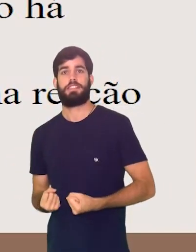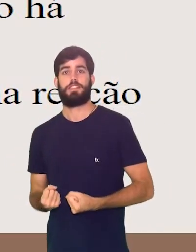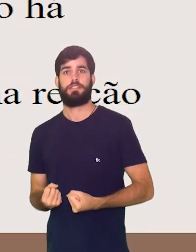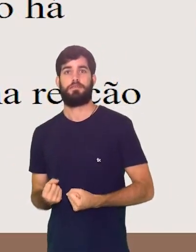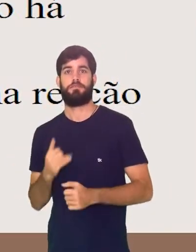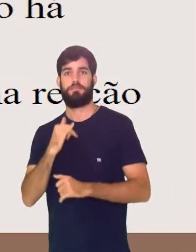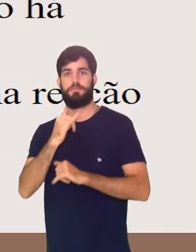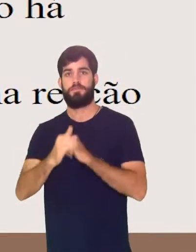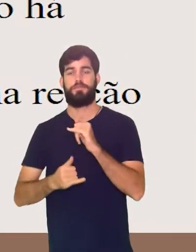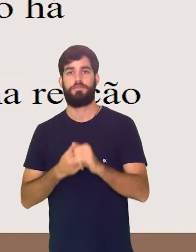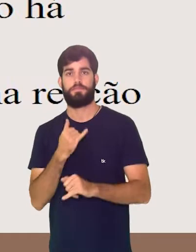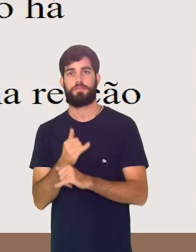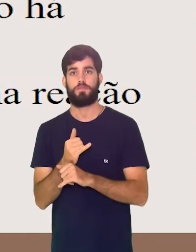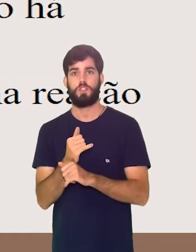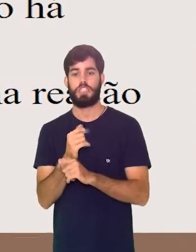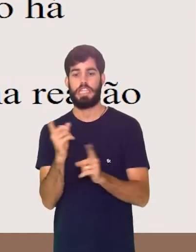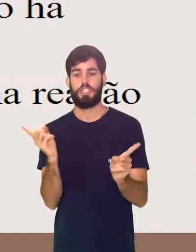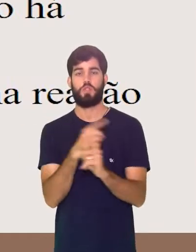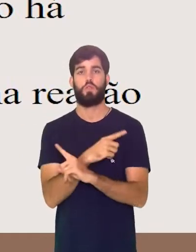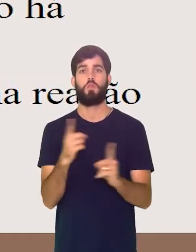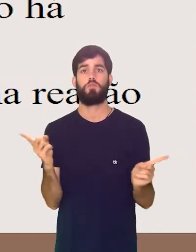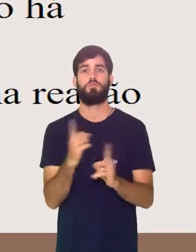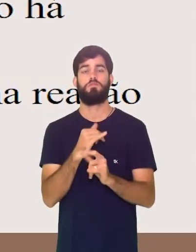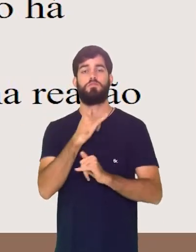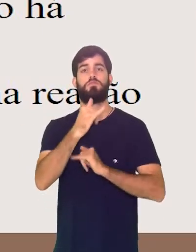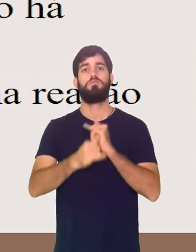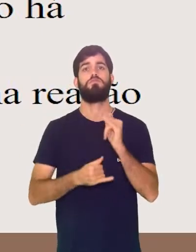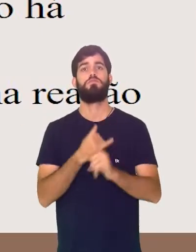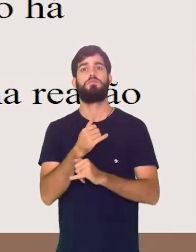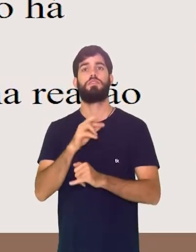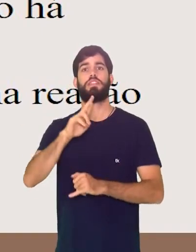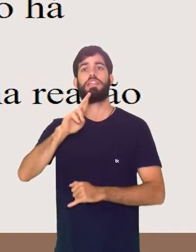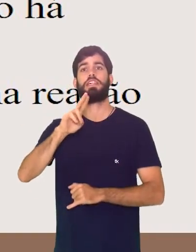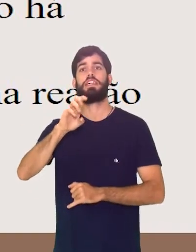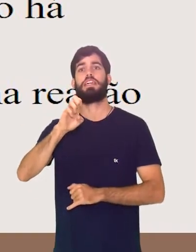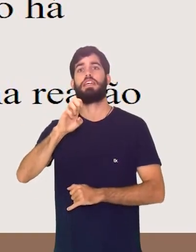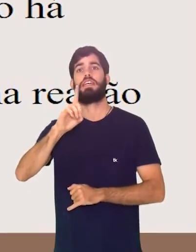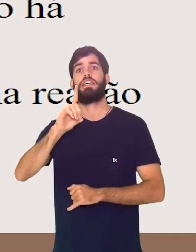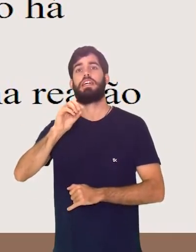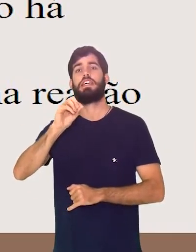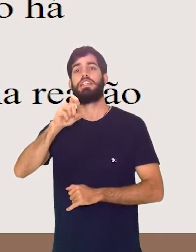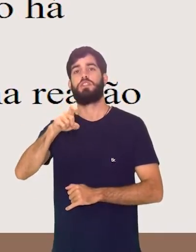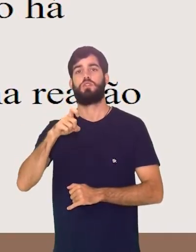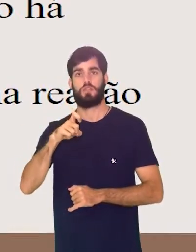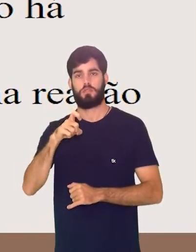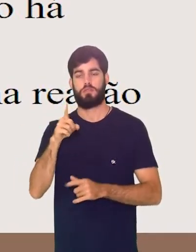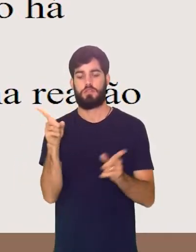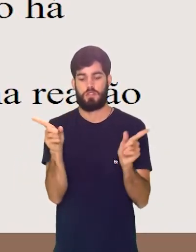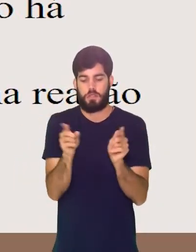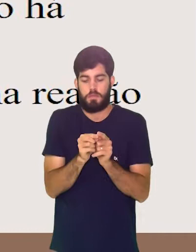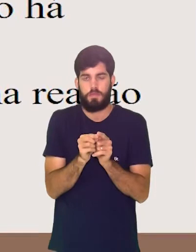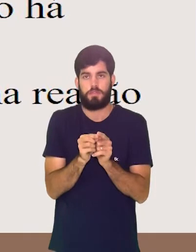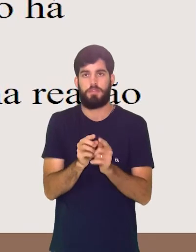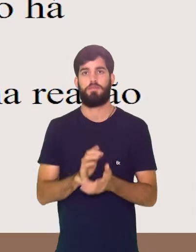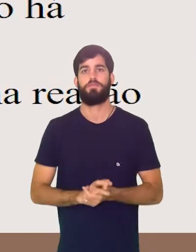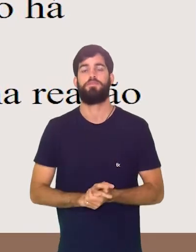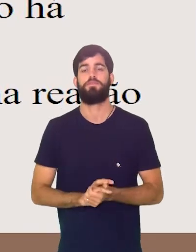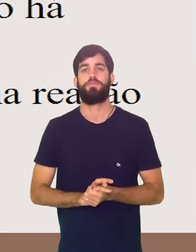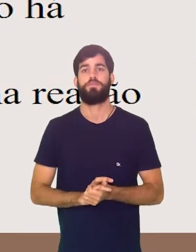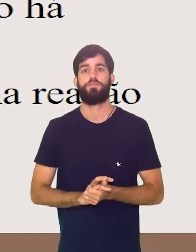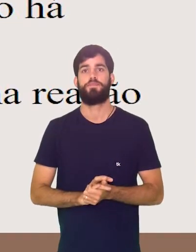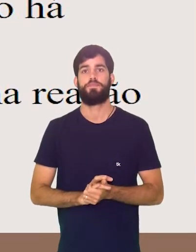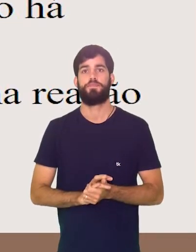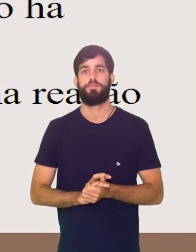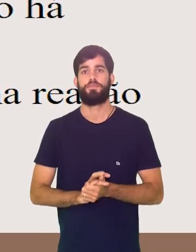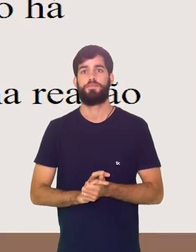vai chamar de redox. Redox, que é o nome, a abreviação de redução e oxidação. As reações de óxido